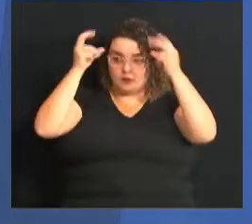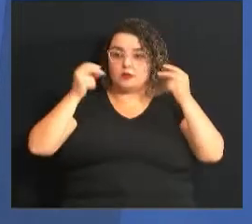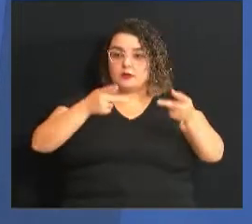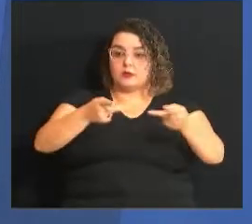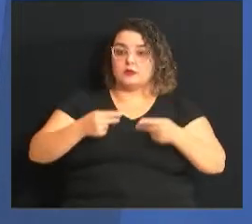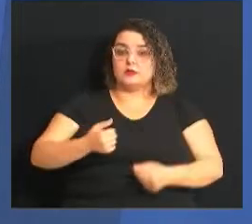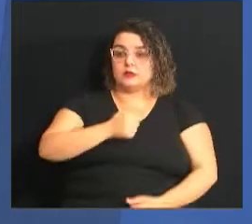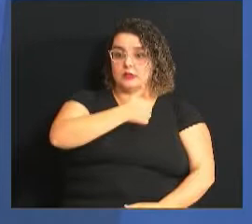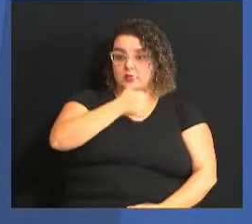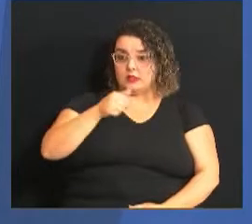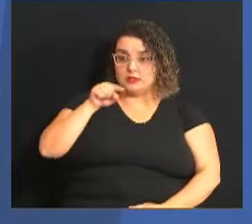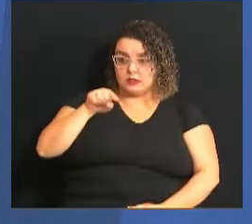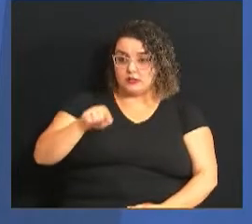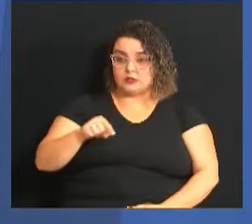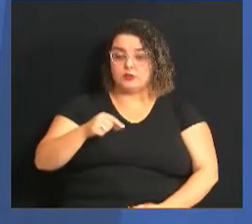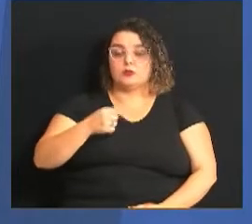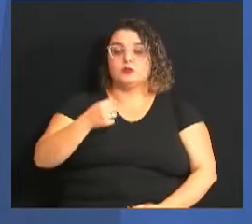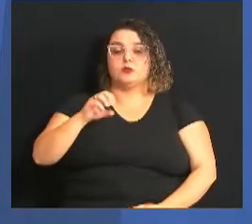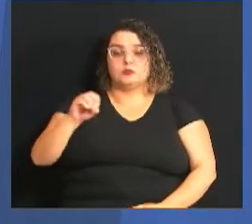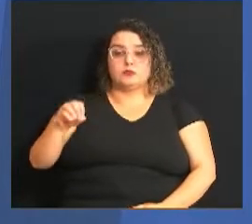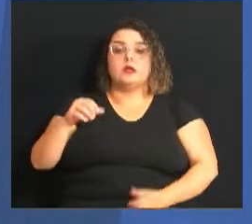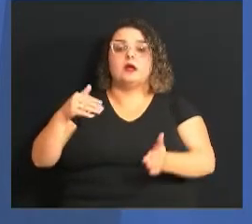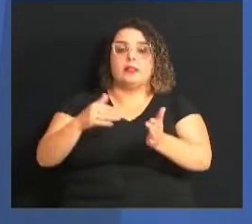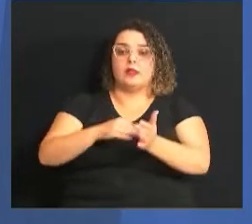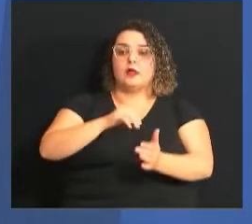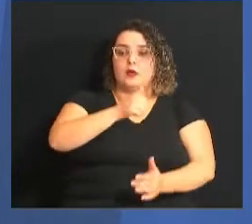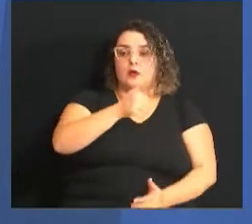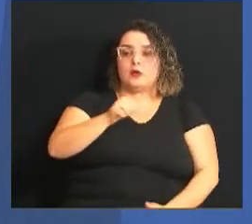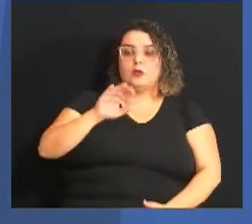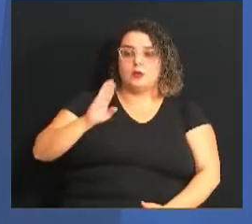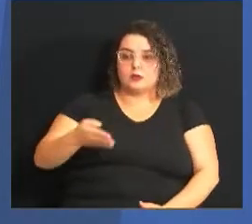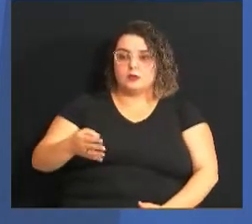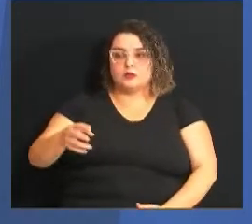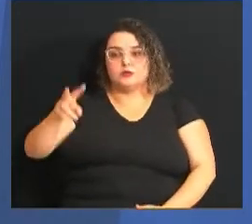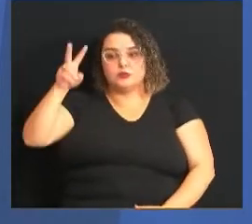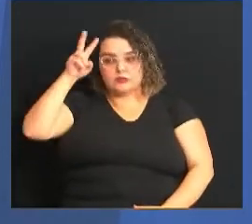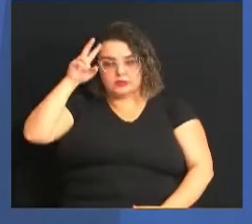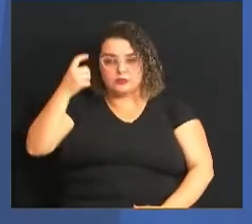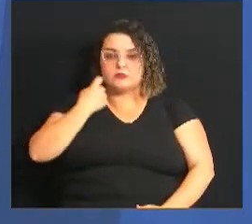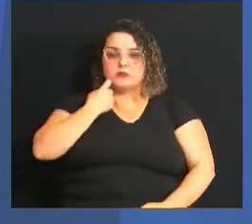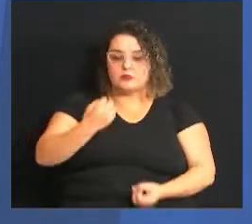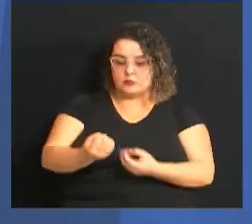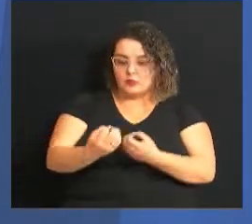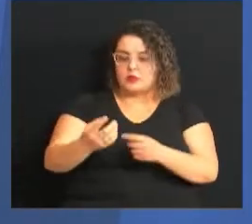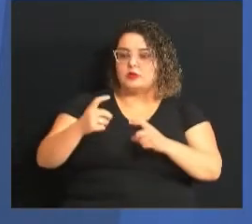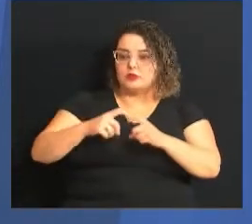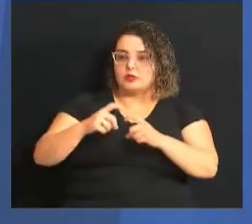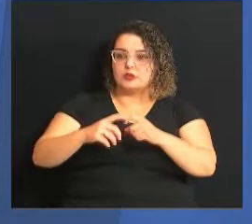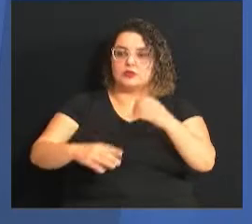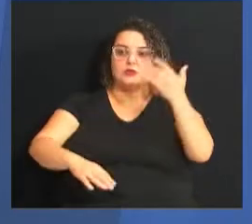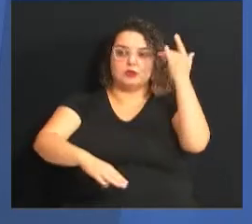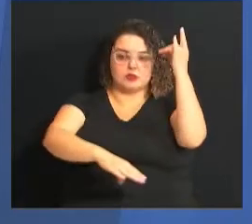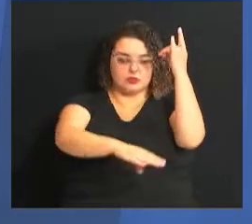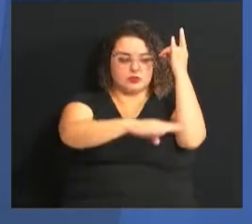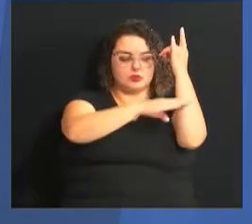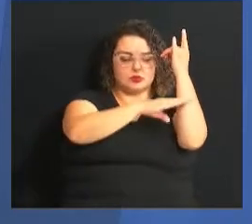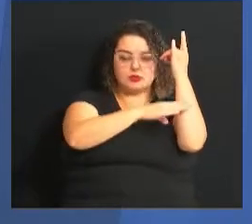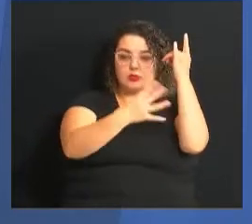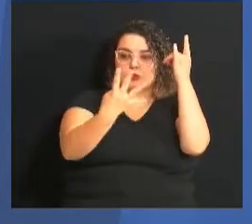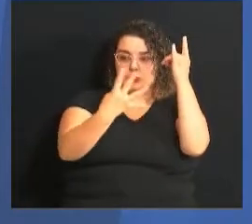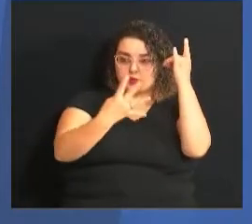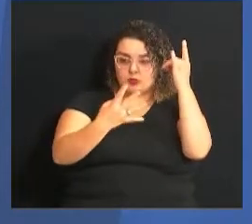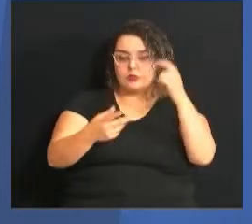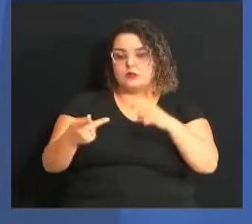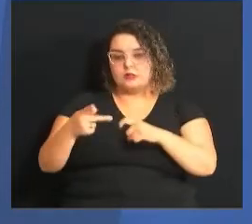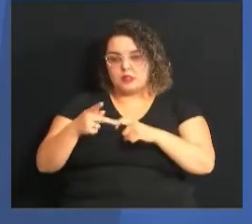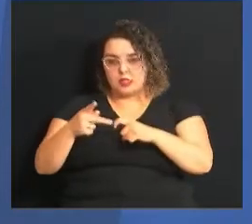às 11h30, com boletim no mesmo horário de segunda a sexta. E no quarto andar, por fim, na enfermaria da pediatria,